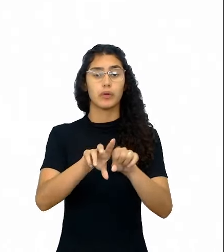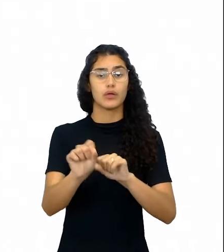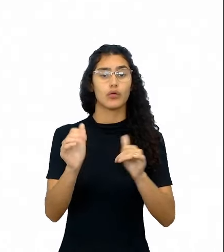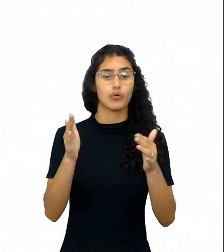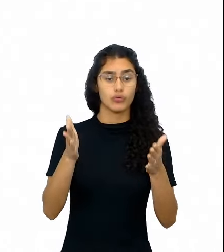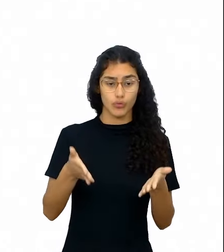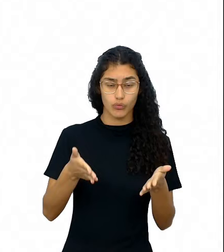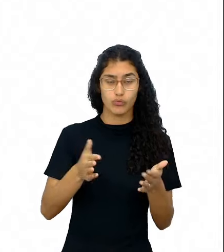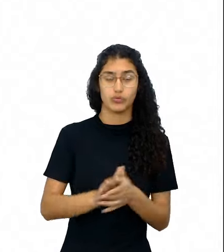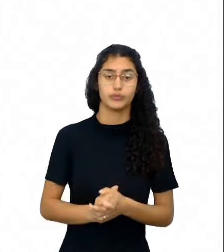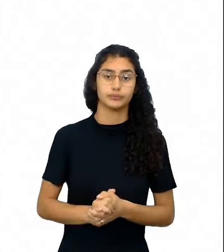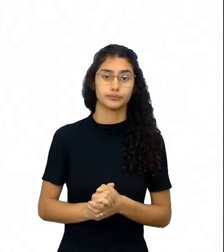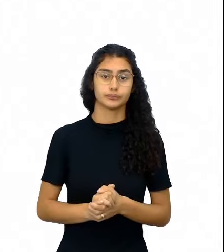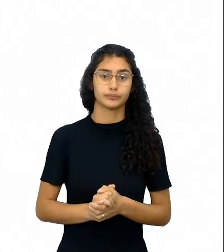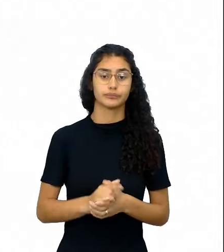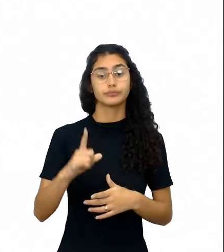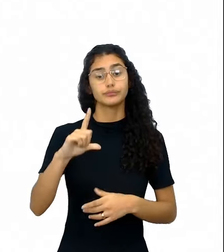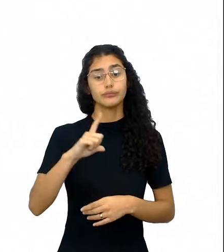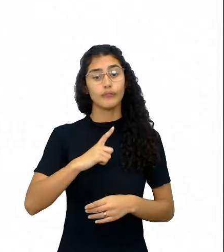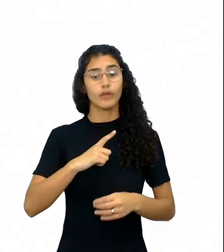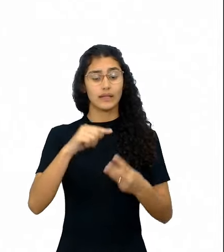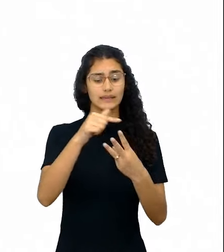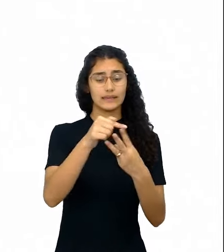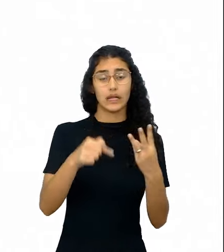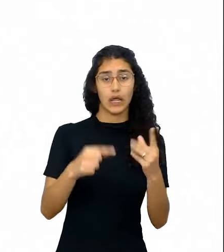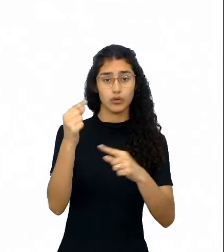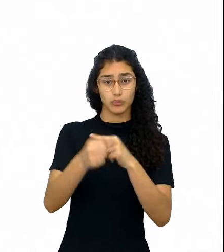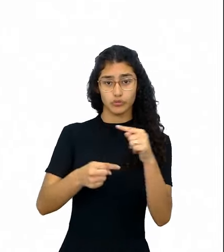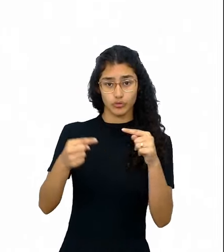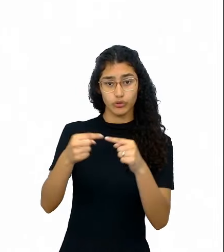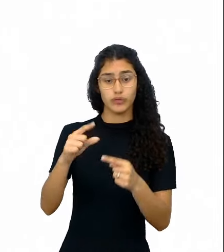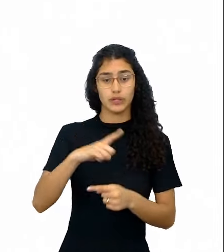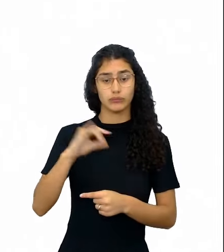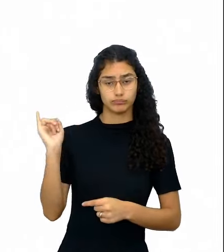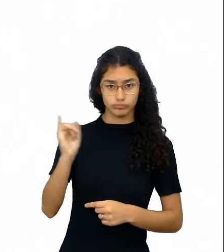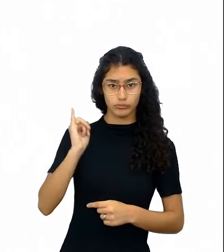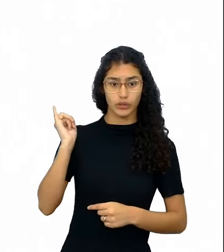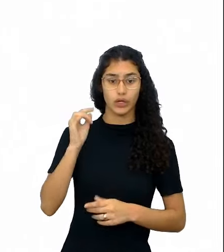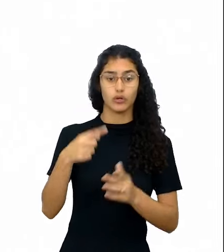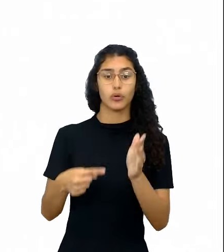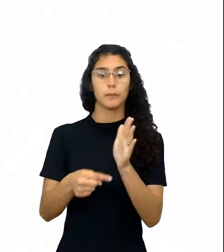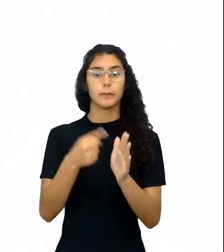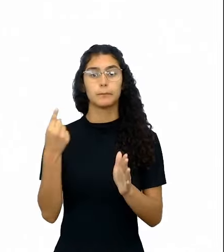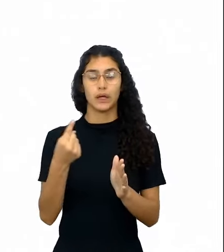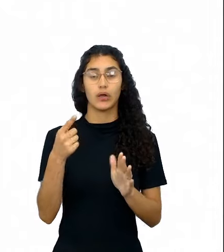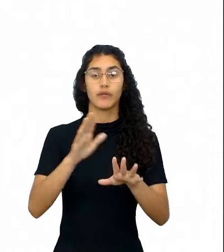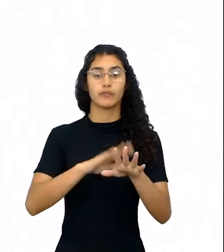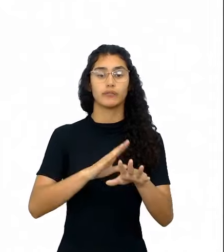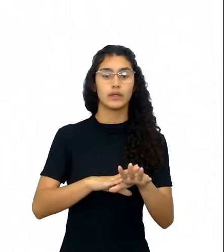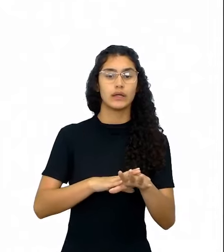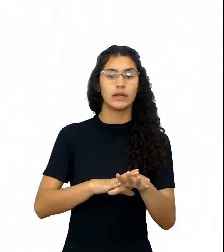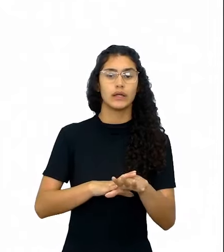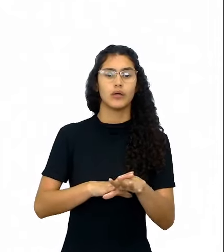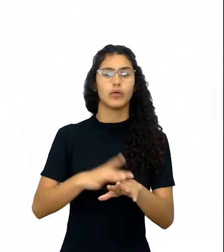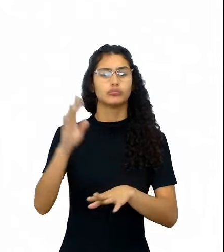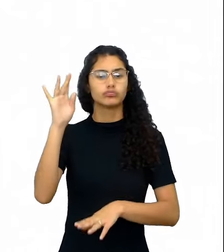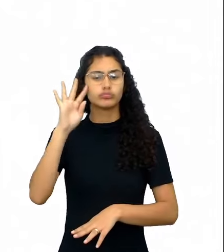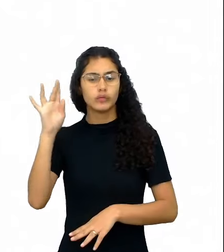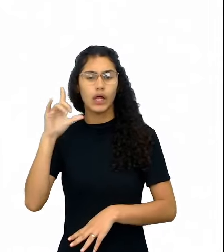hoje são basicamente três objetivos principais. O primeiro deles é fazer uma revisitação,